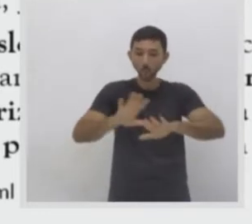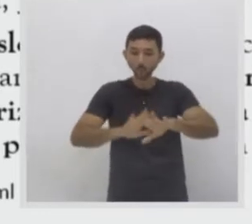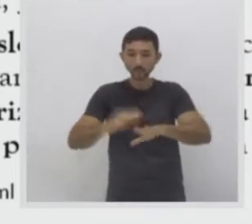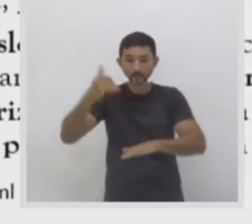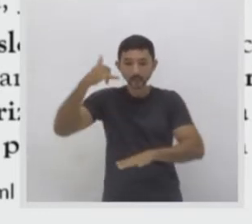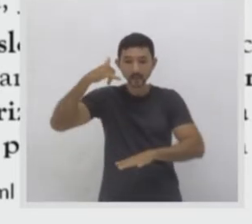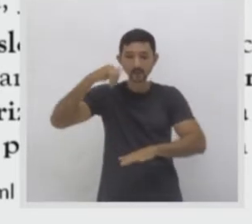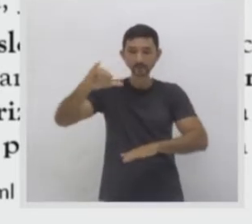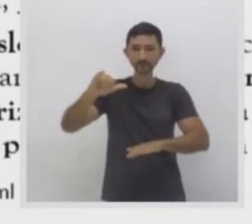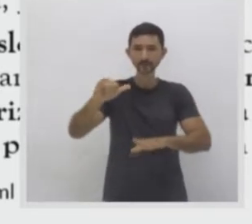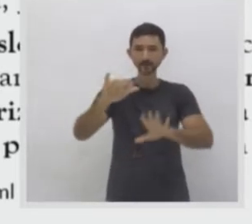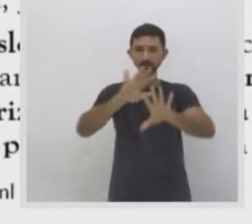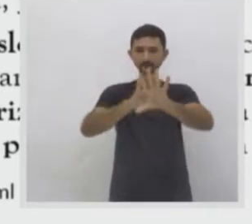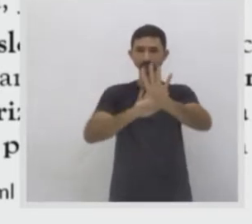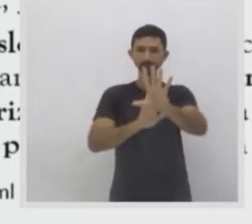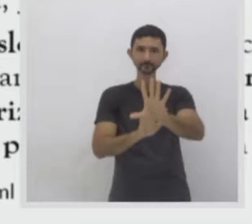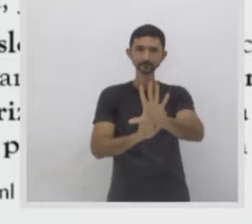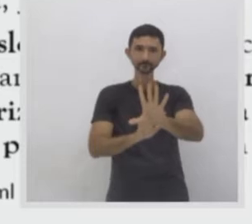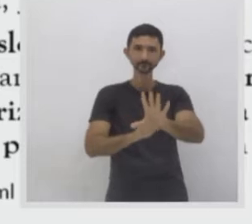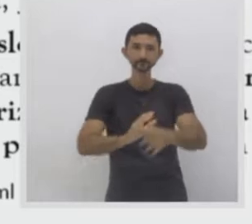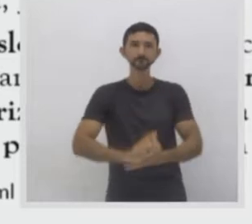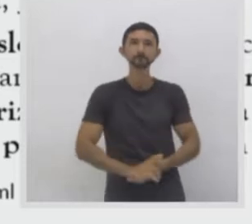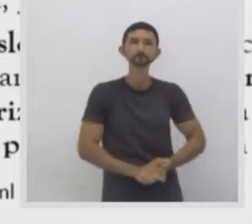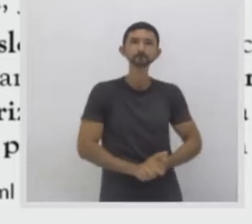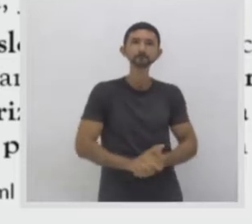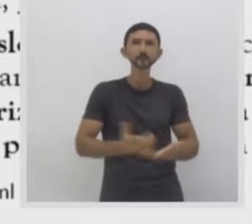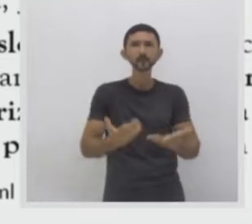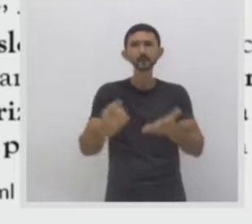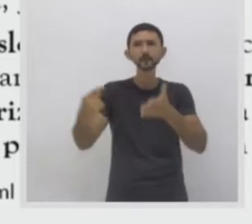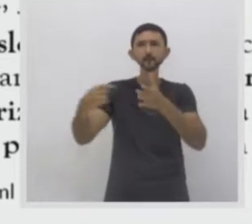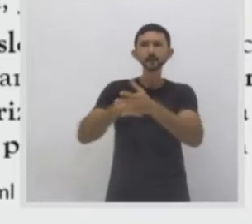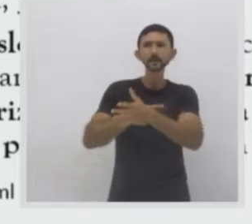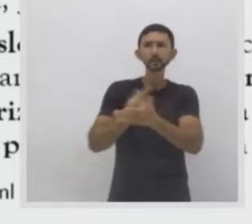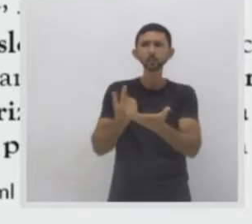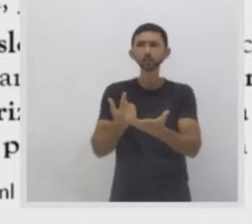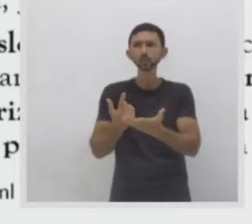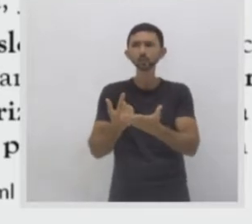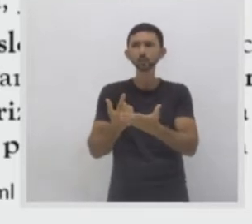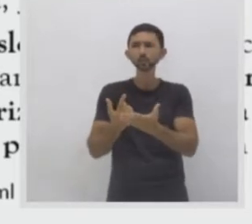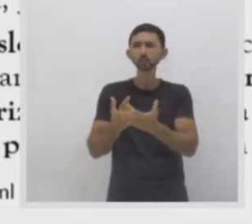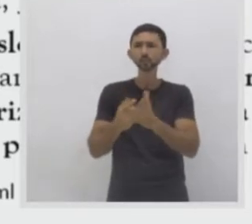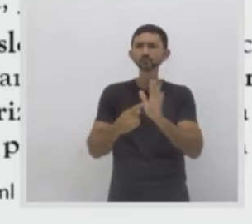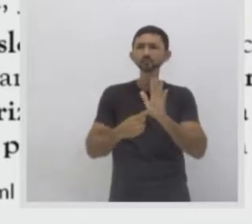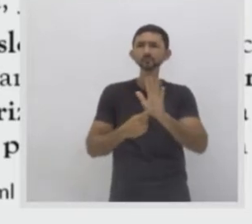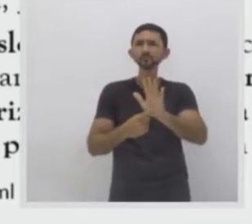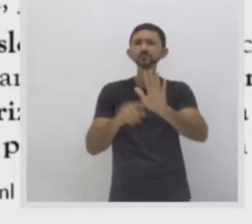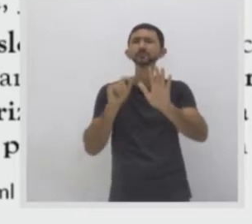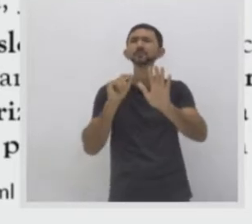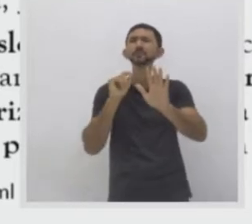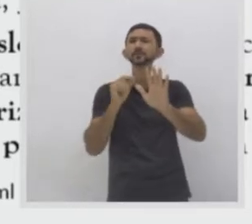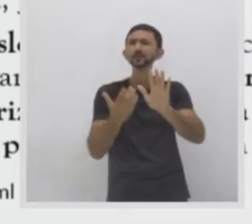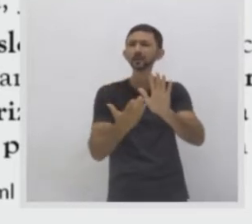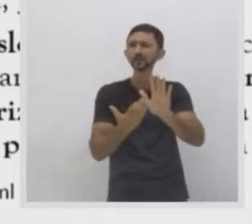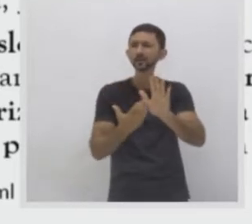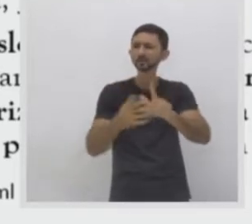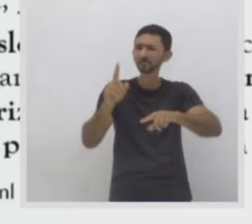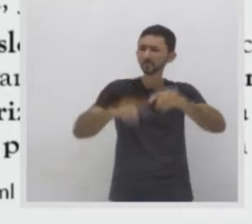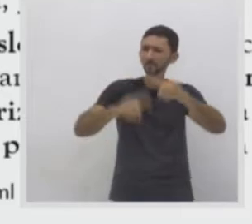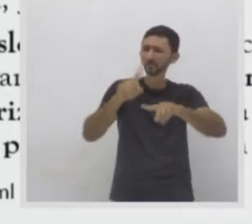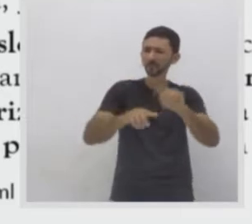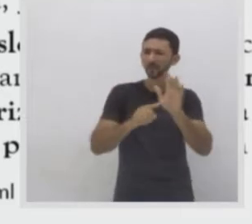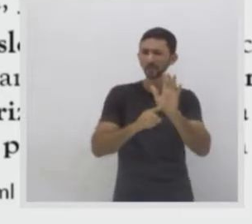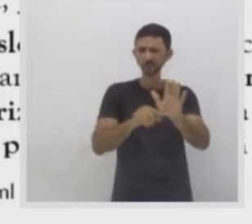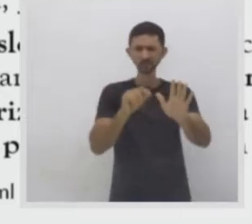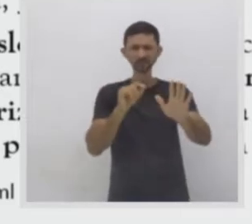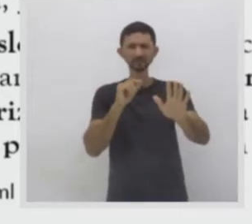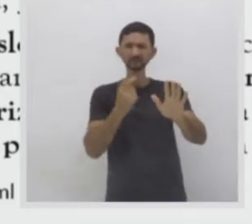nossas mãos. Aí eu me pergunto, qual o produto a ser oferecido? Produto, mas não tem nenhum produto